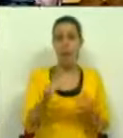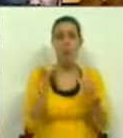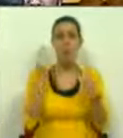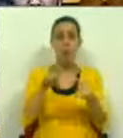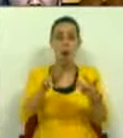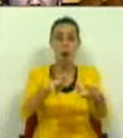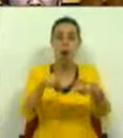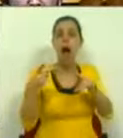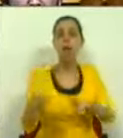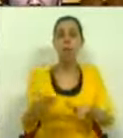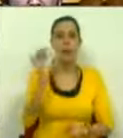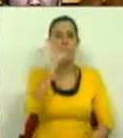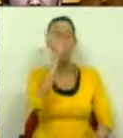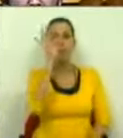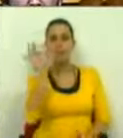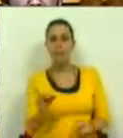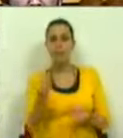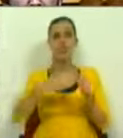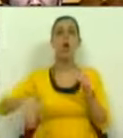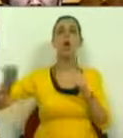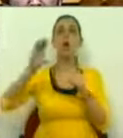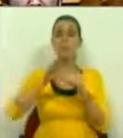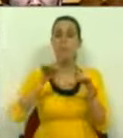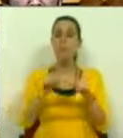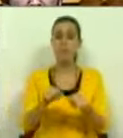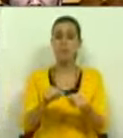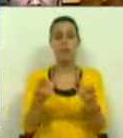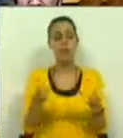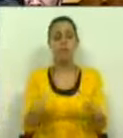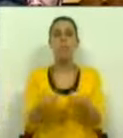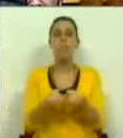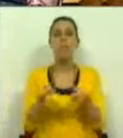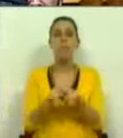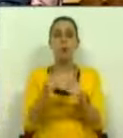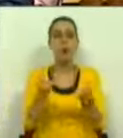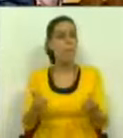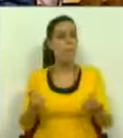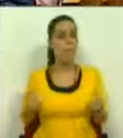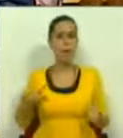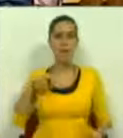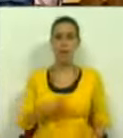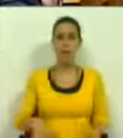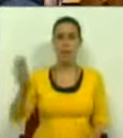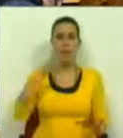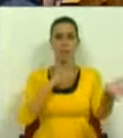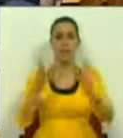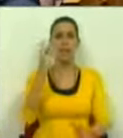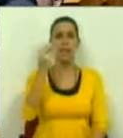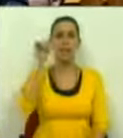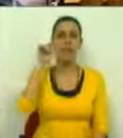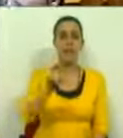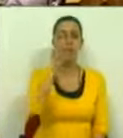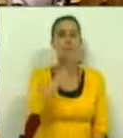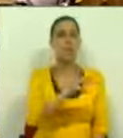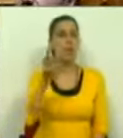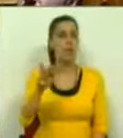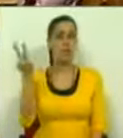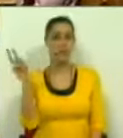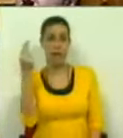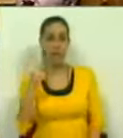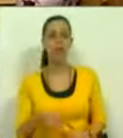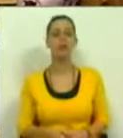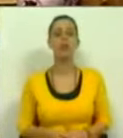na alteração das percentagens de comparticipação equivale a uma poupança nacional de cerca de 3 mil milhões de